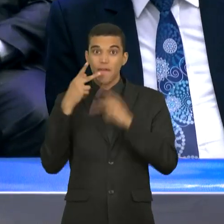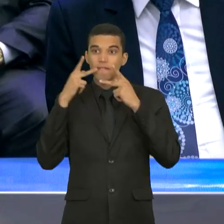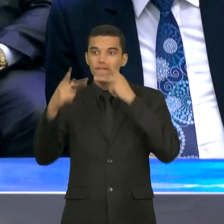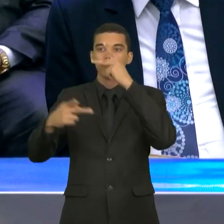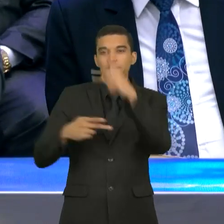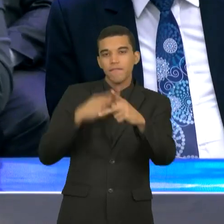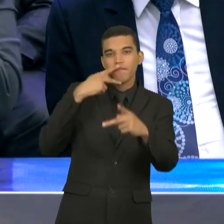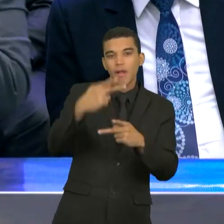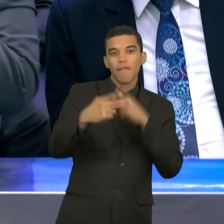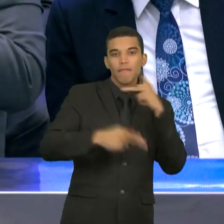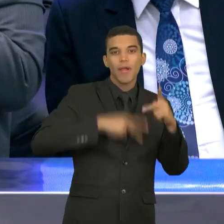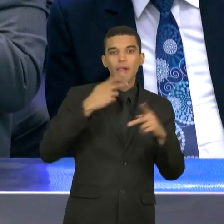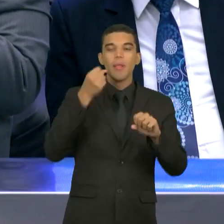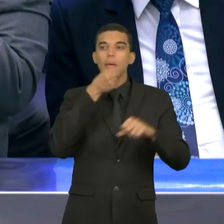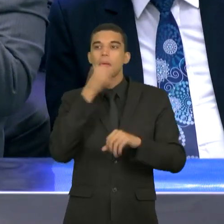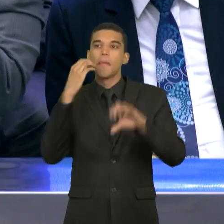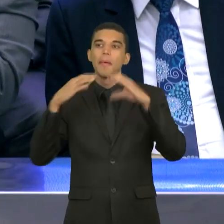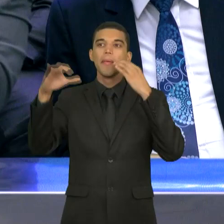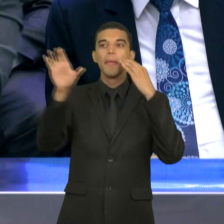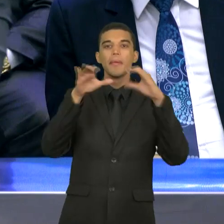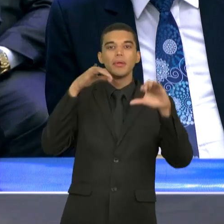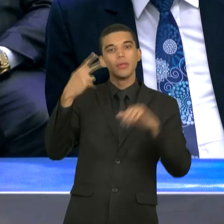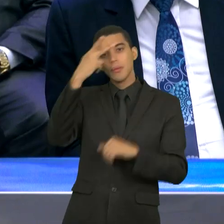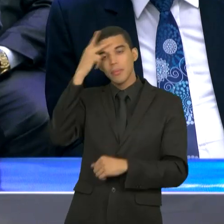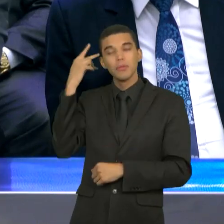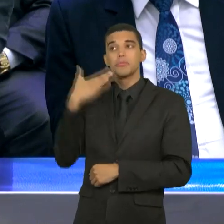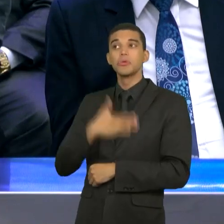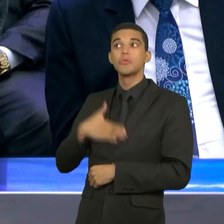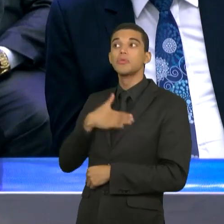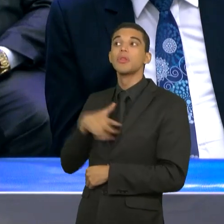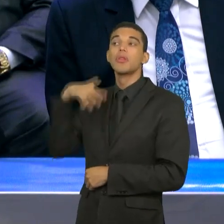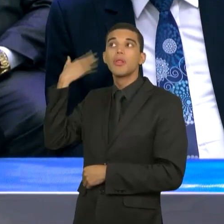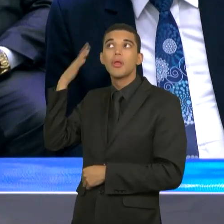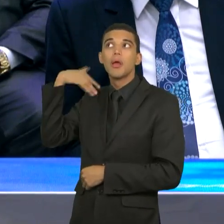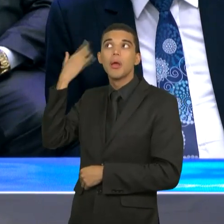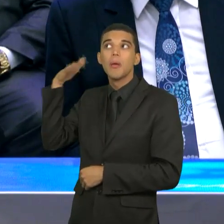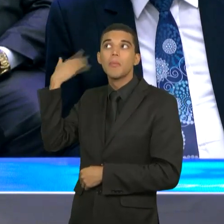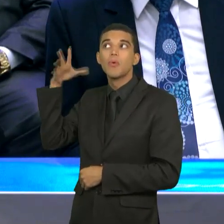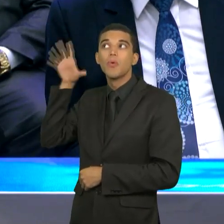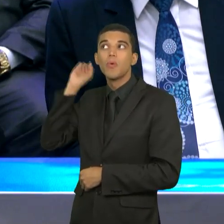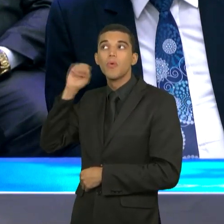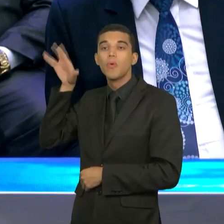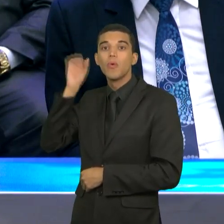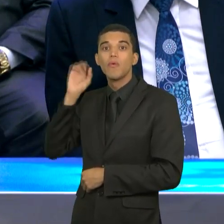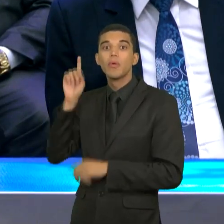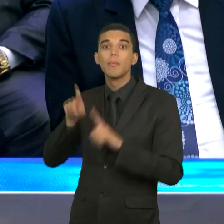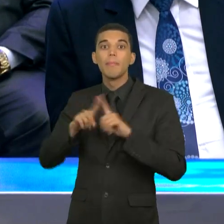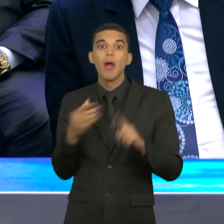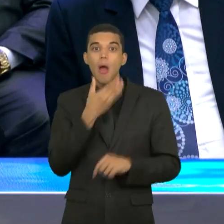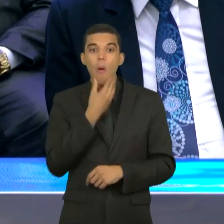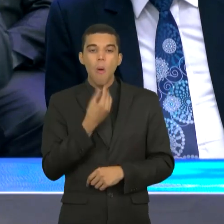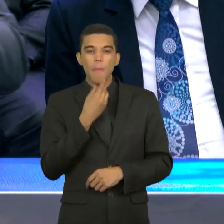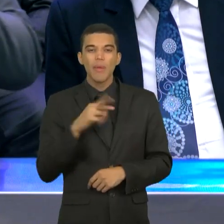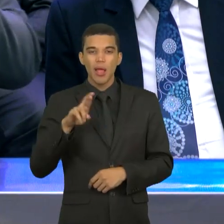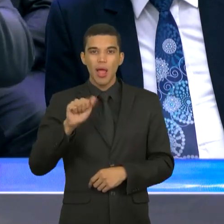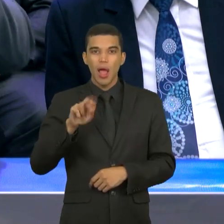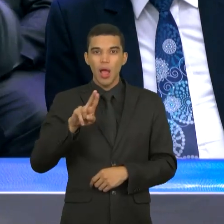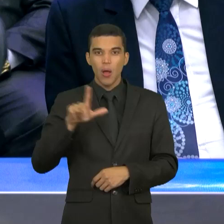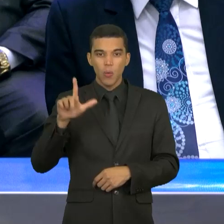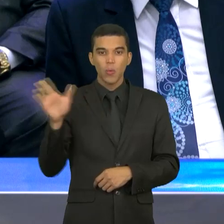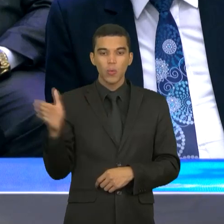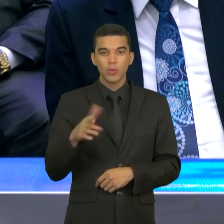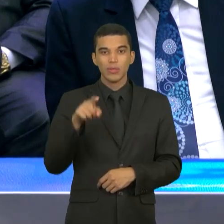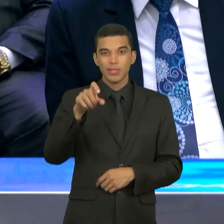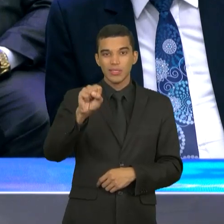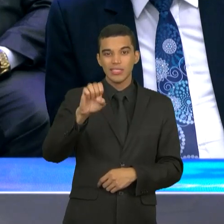Progressista e nessa mensagem Progressista existencialista o próprio Raul Seixas gravou uma música que ele não teve